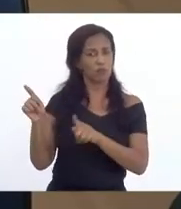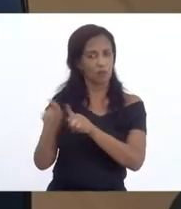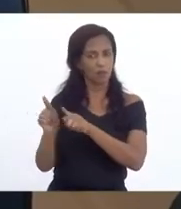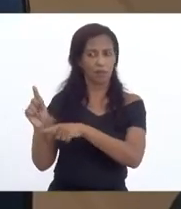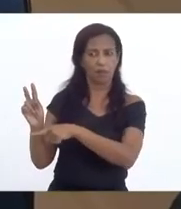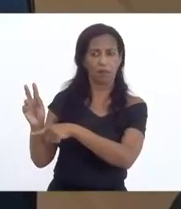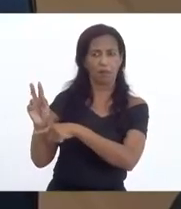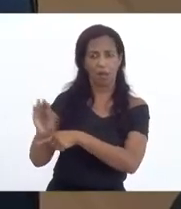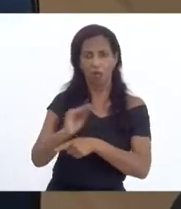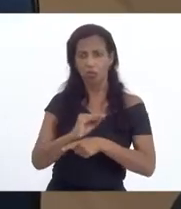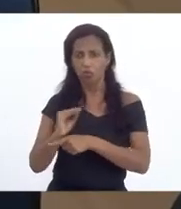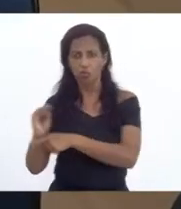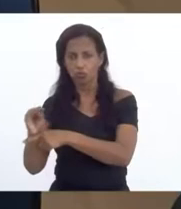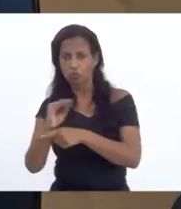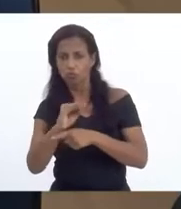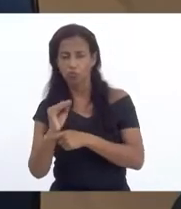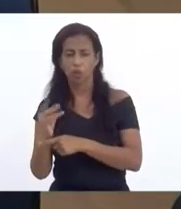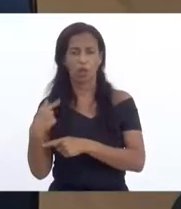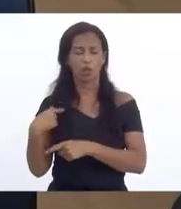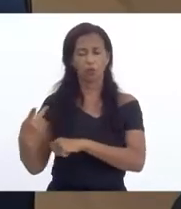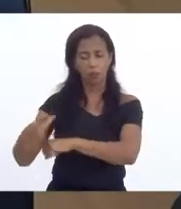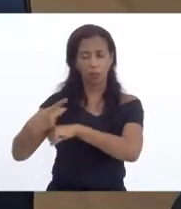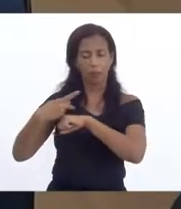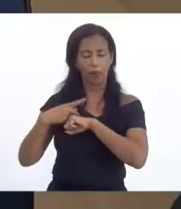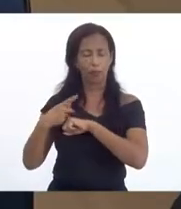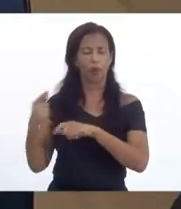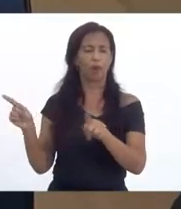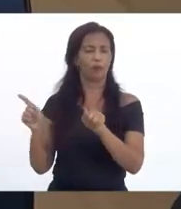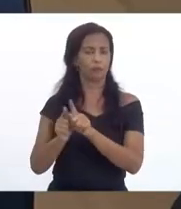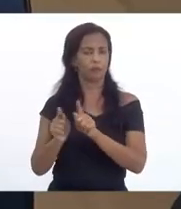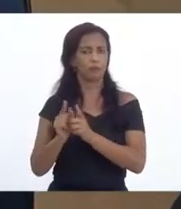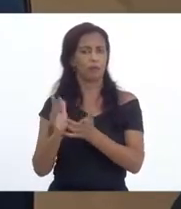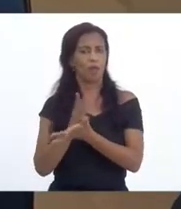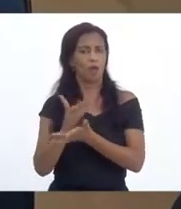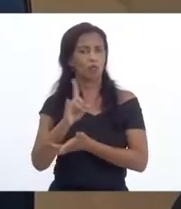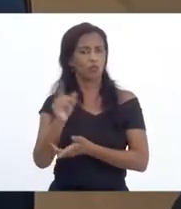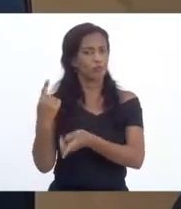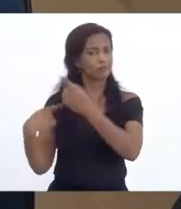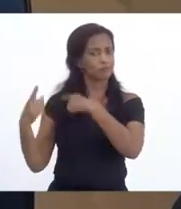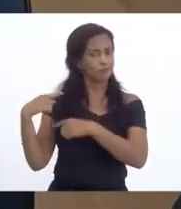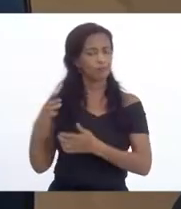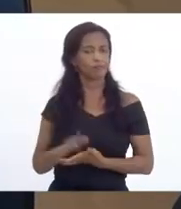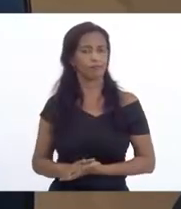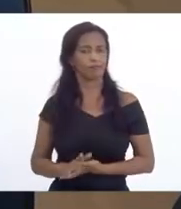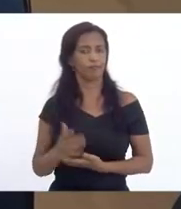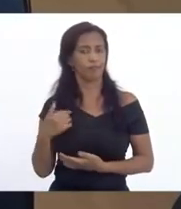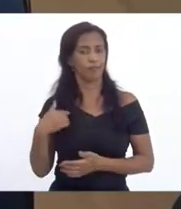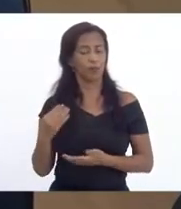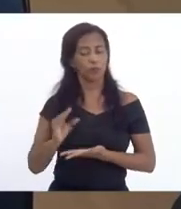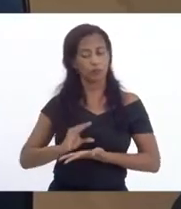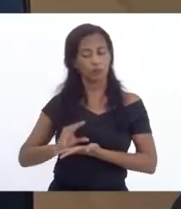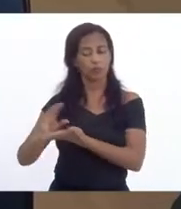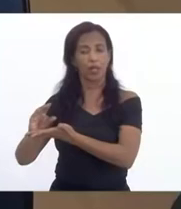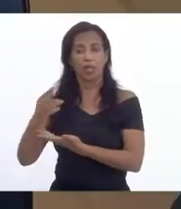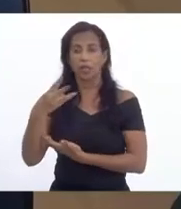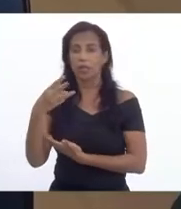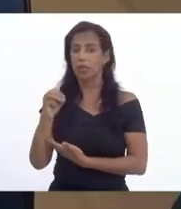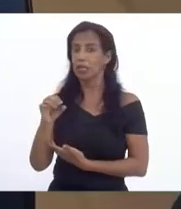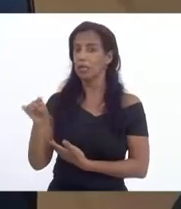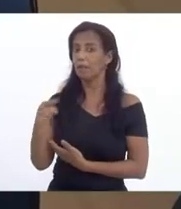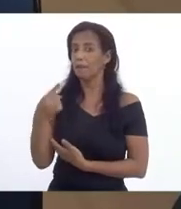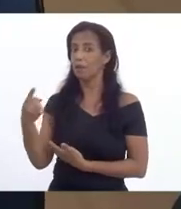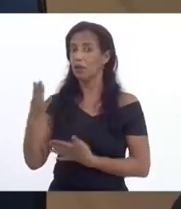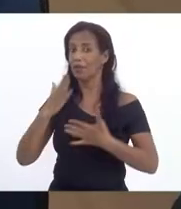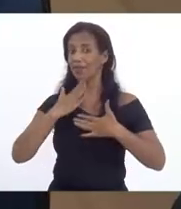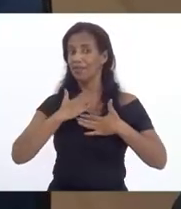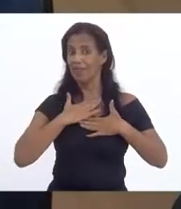os assentamentos locais, que eu fui procurado alguns dias. Então, a gente disponibiliza 30 milhões de reais da